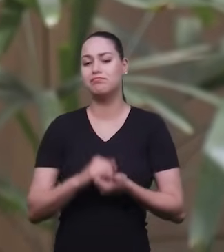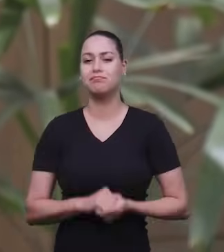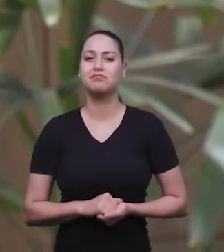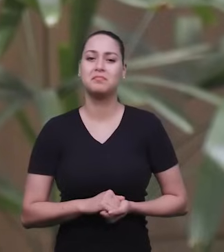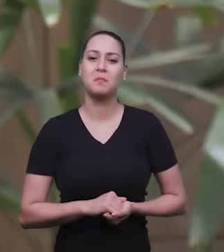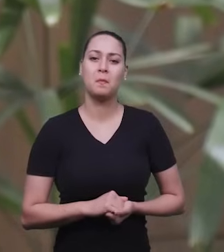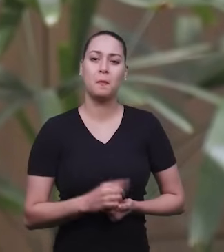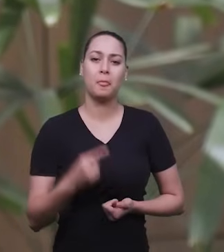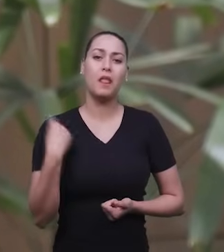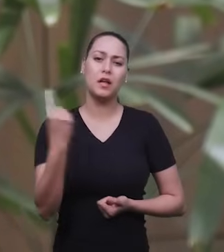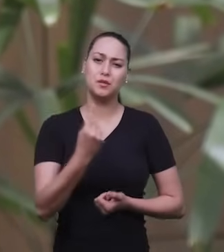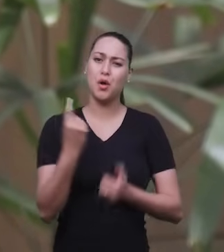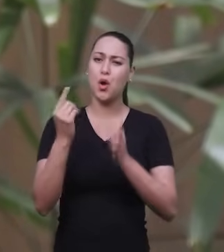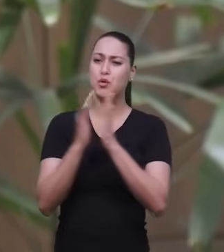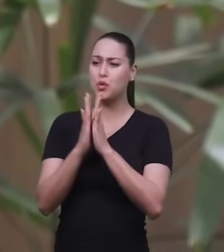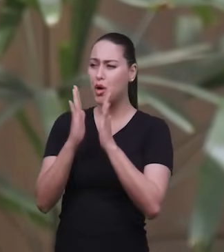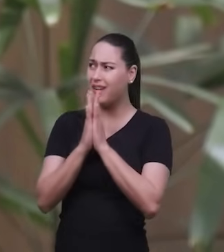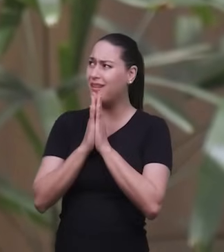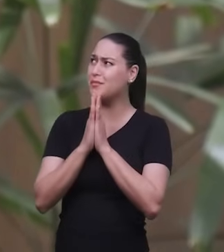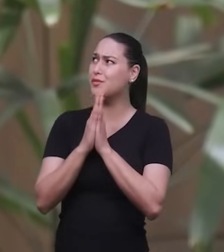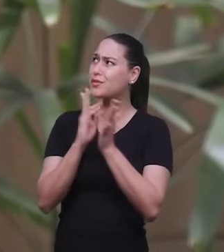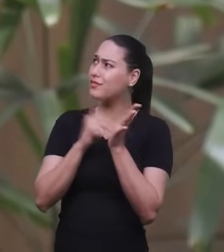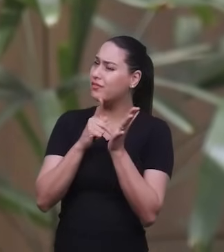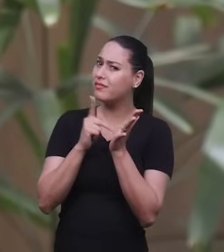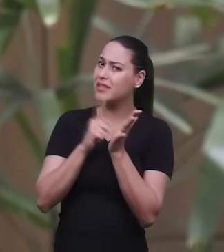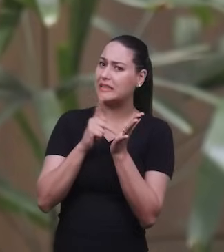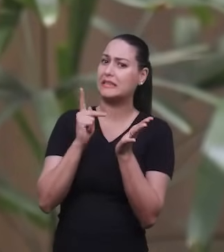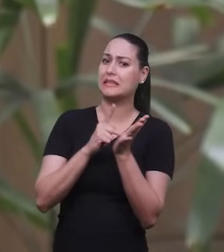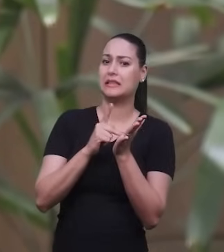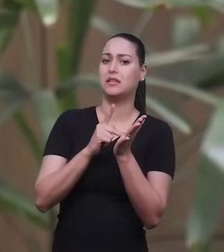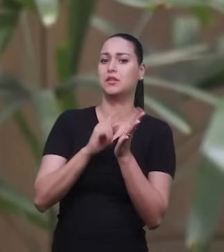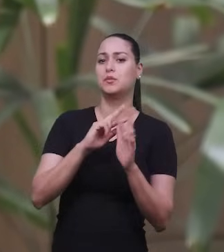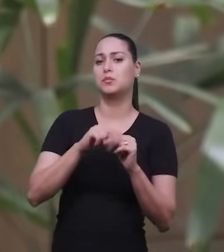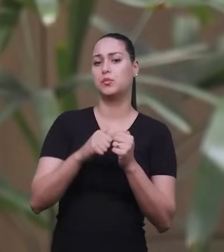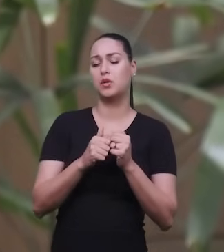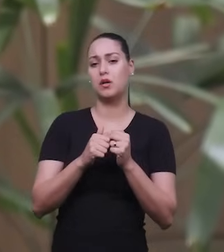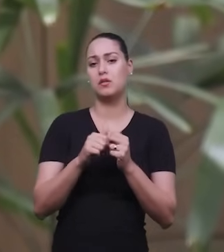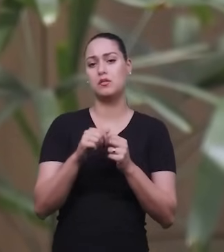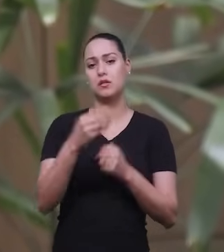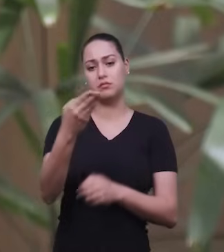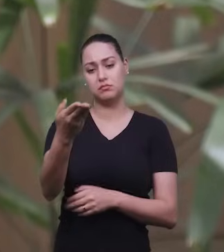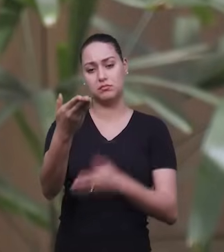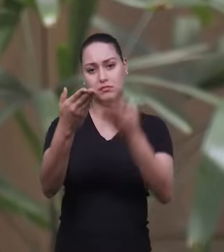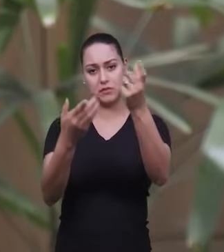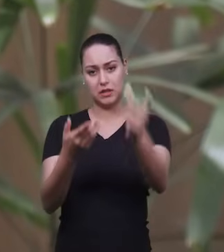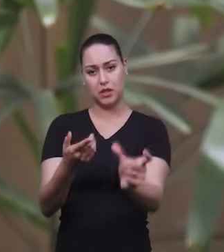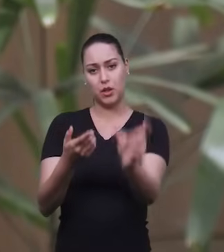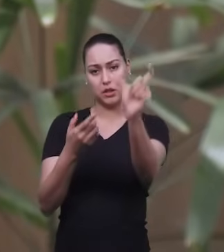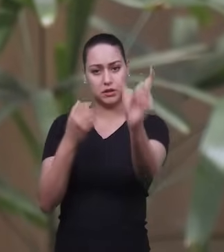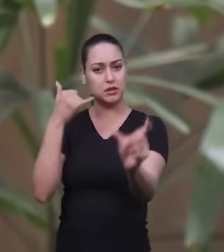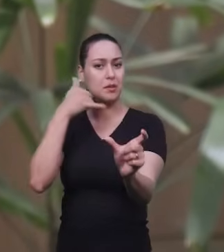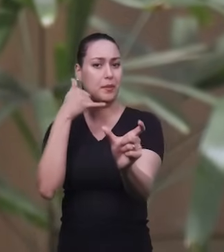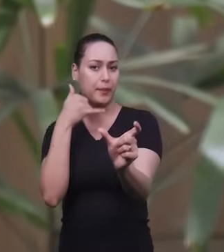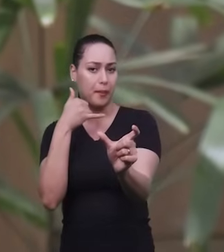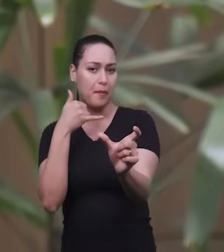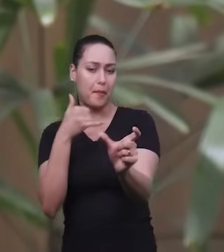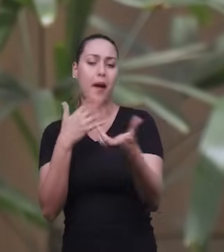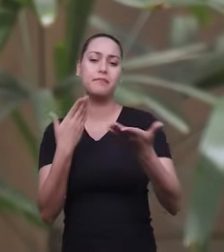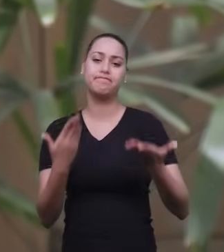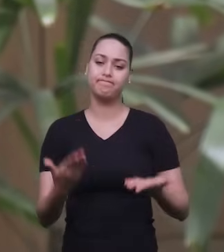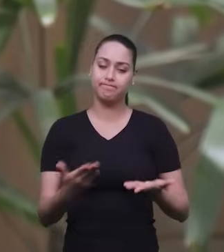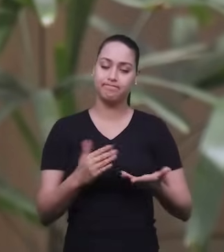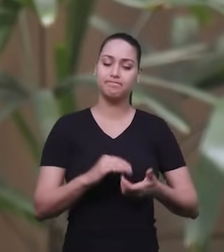nos leva a orar veementemente por eles ali. E ao atender algumas